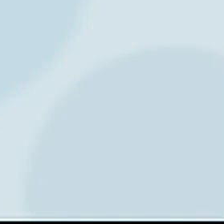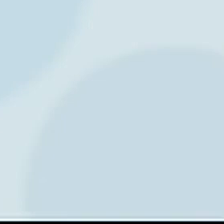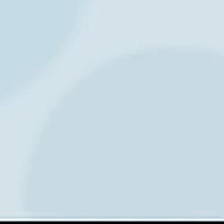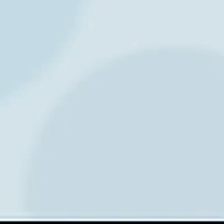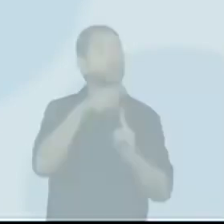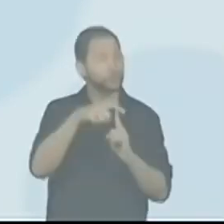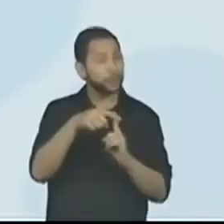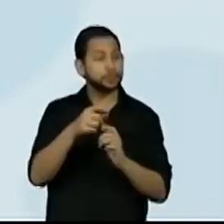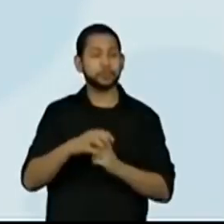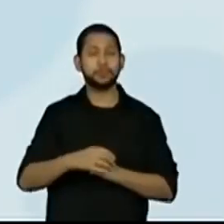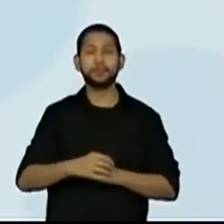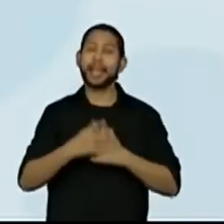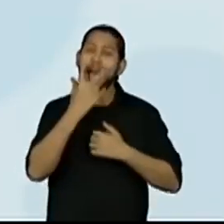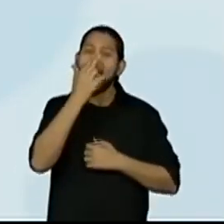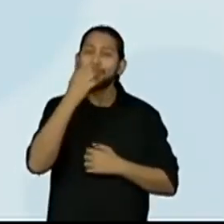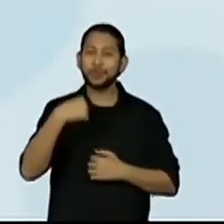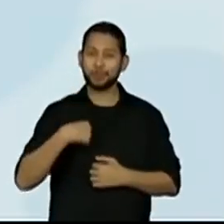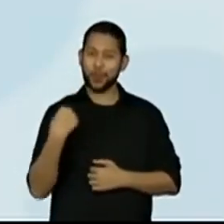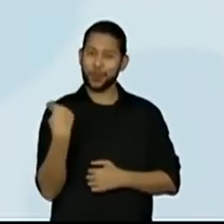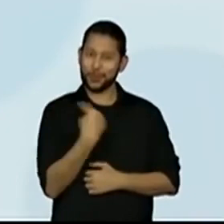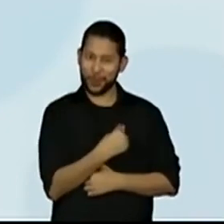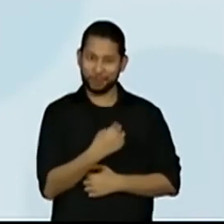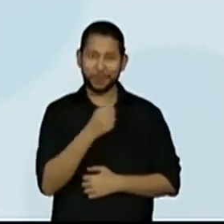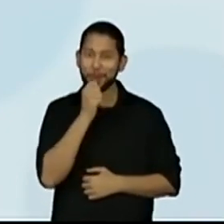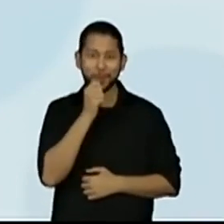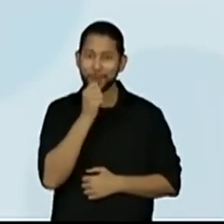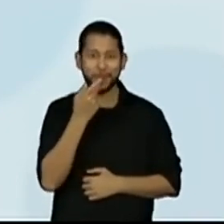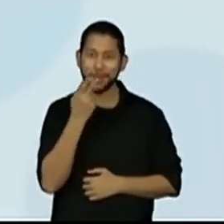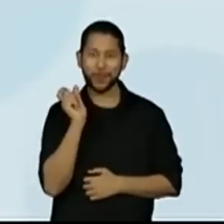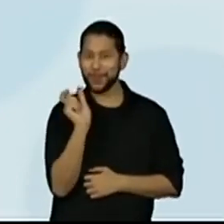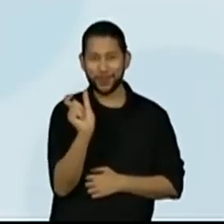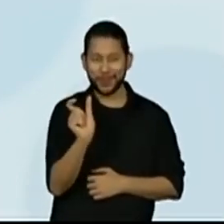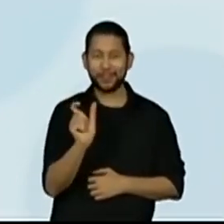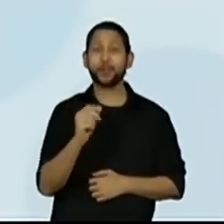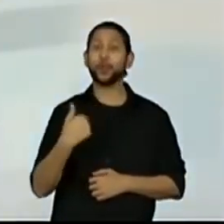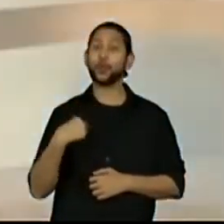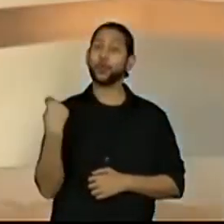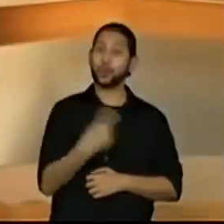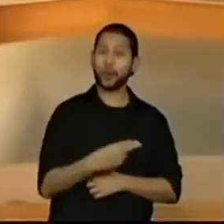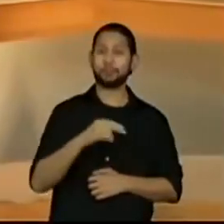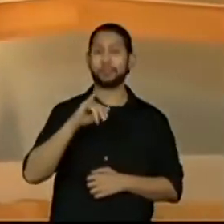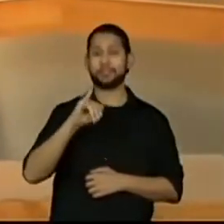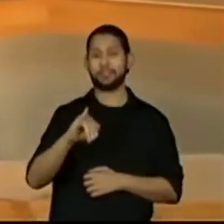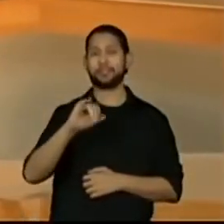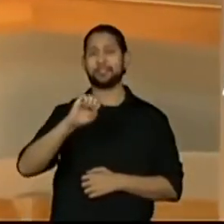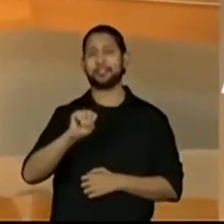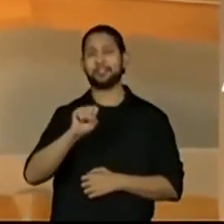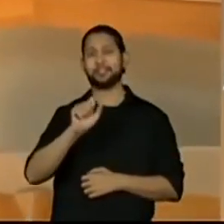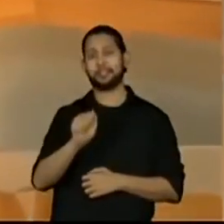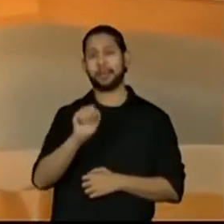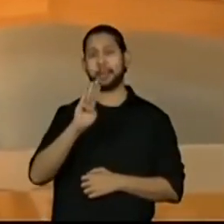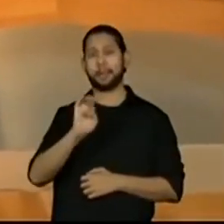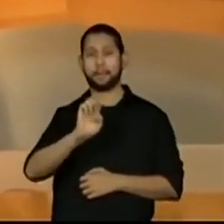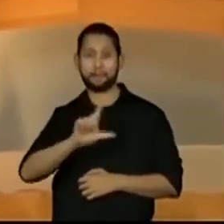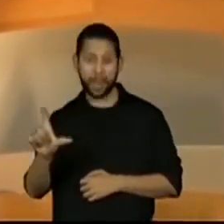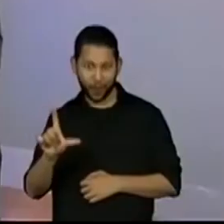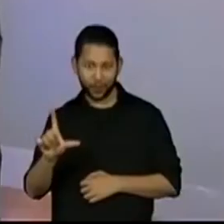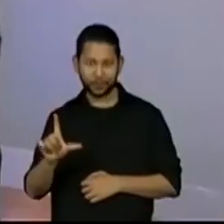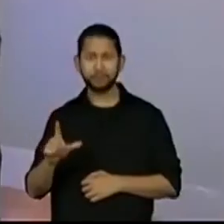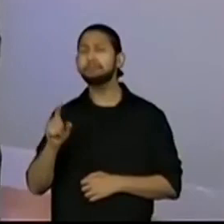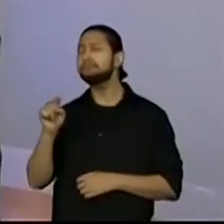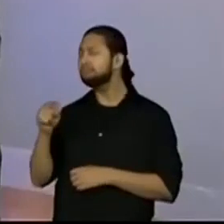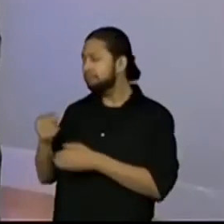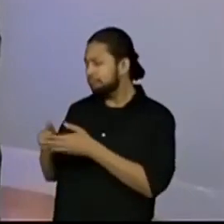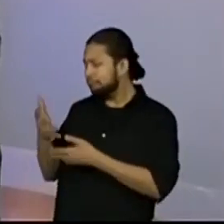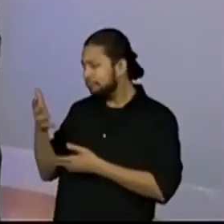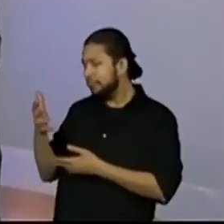Eu acho que eu não me apresentei logo no começo, sou a professora Isabel. O que eles estão falando? São 5